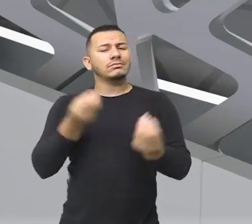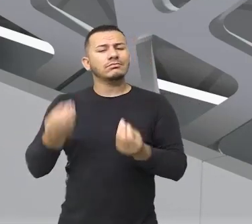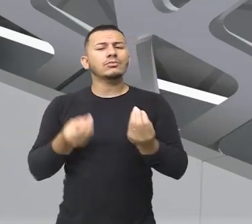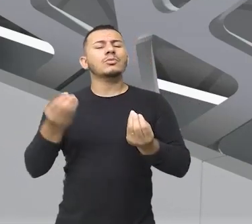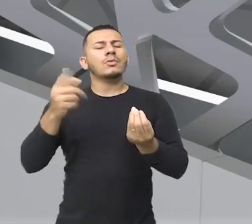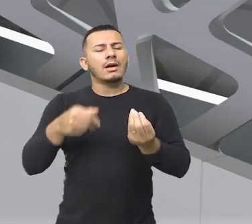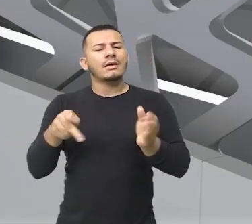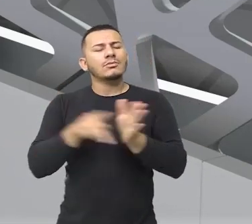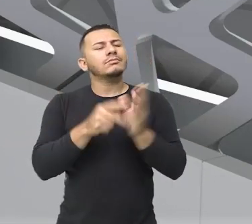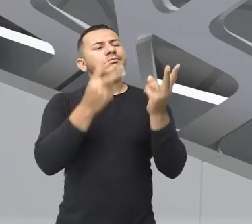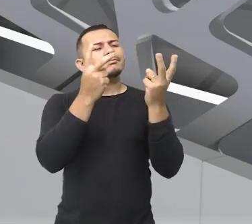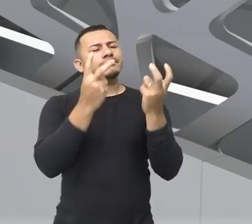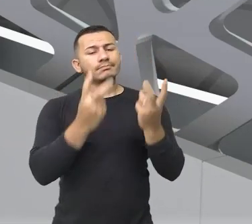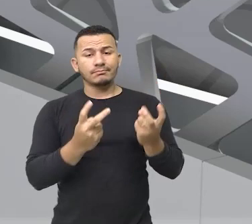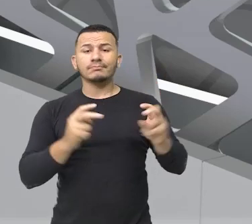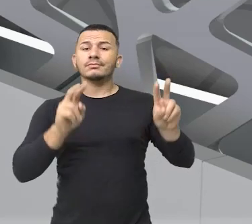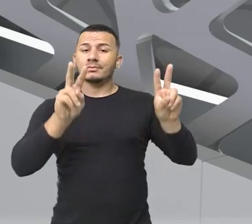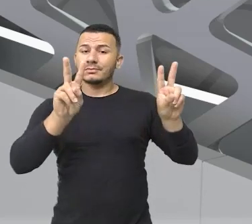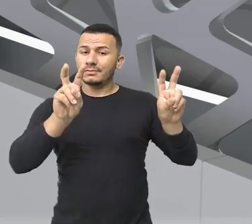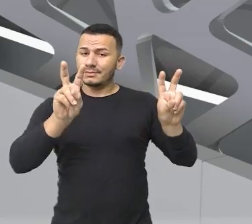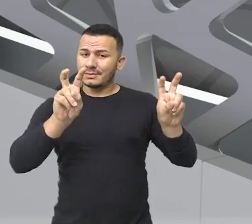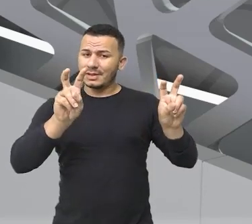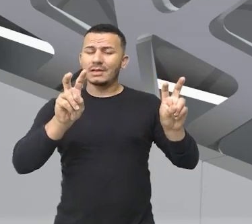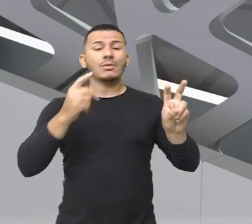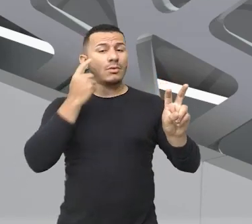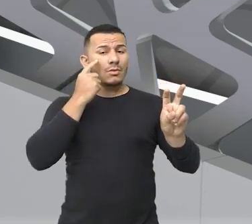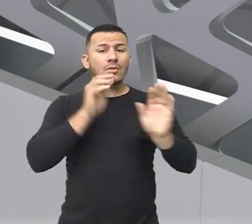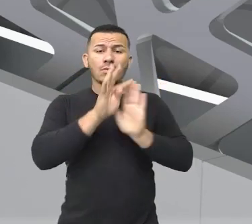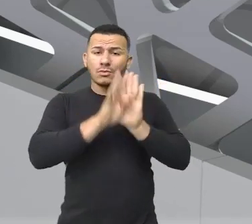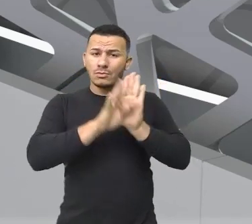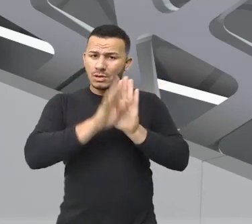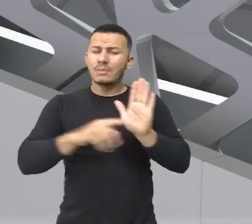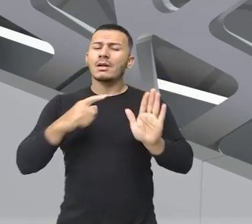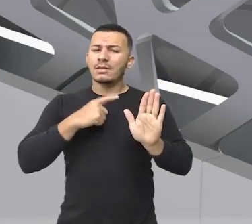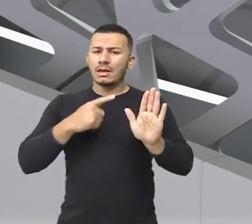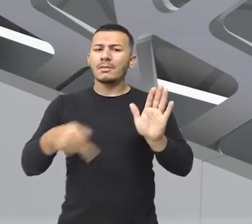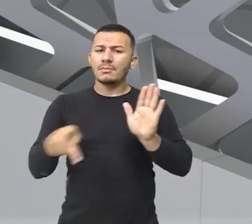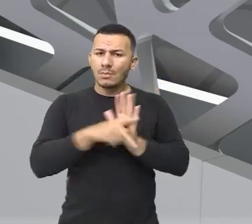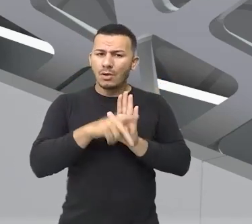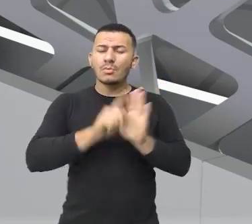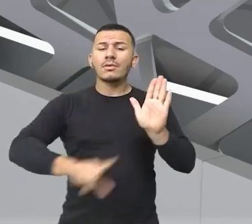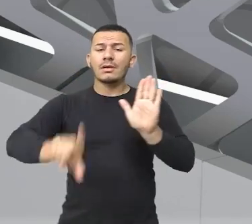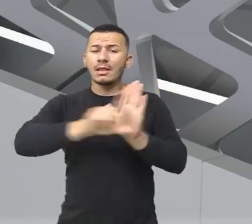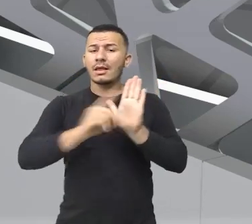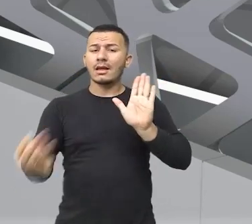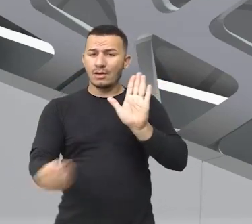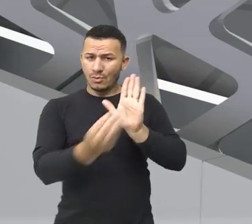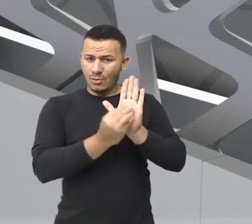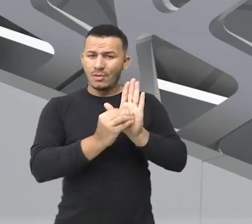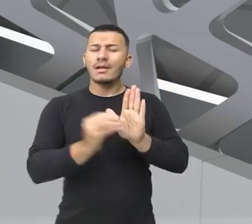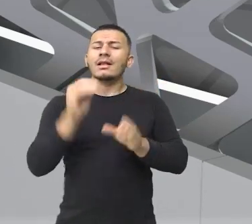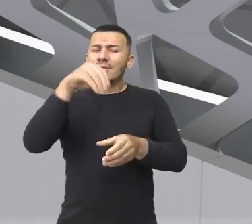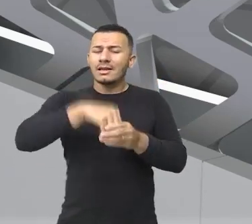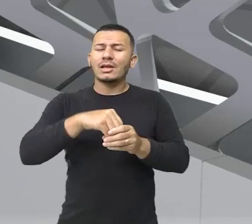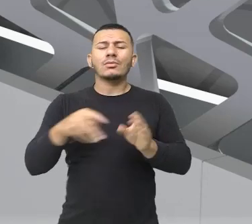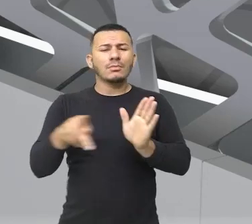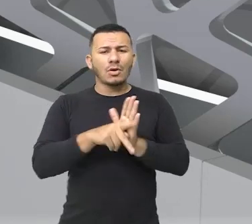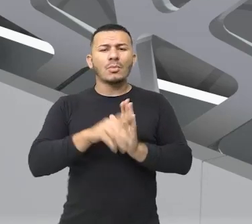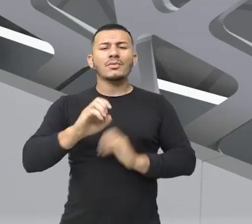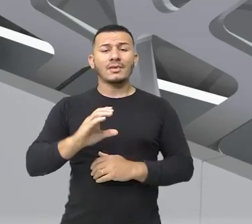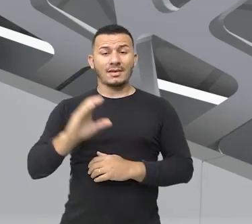essa temática a partir do texto legal, do texto da própria lei do Estatuto da Criança e do